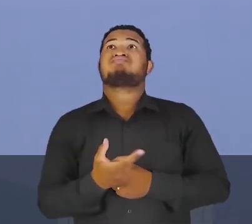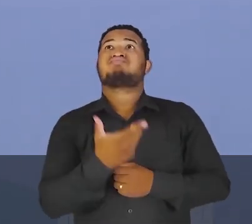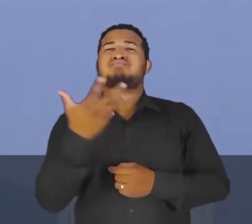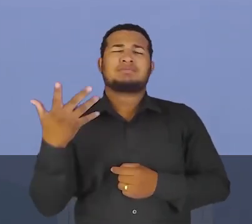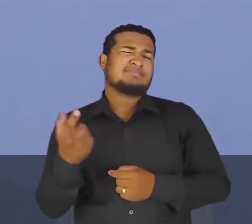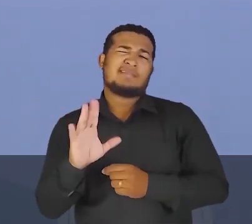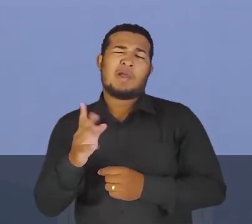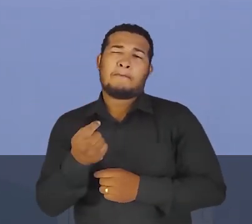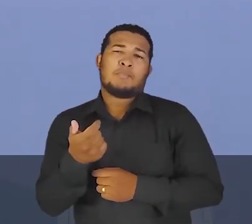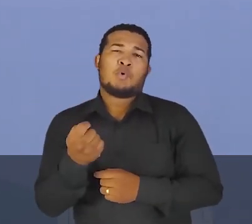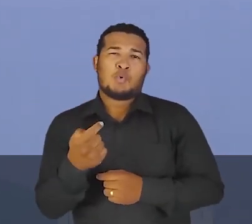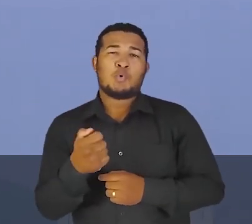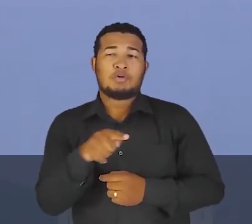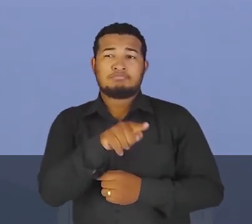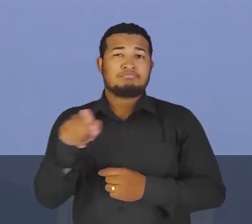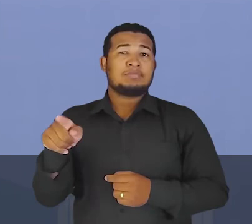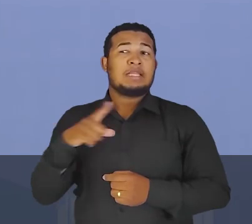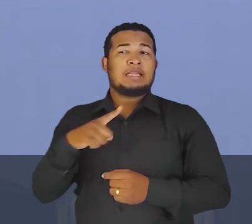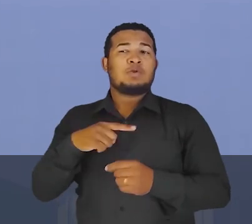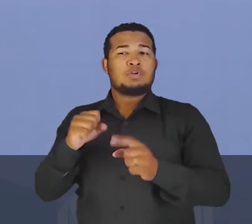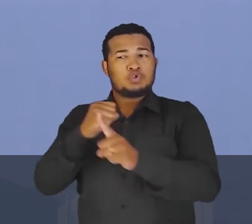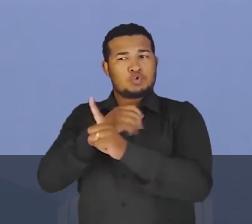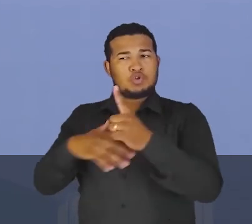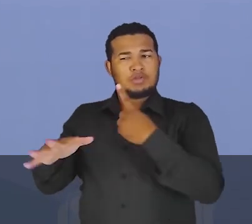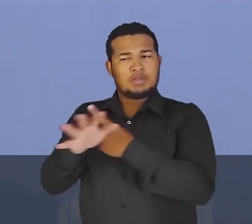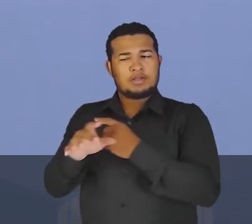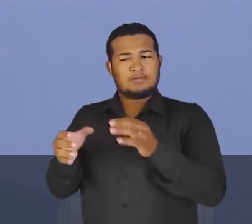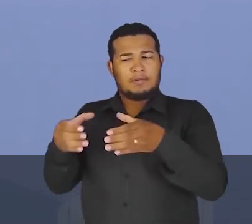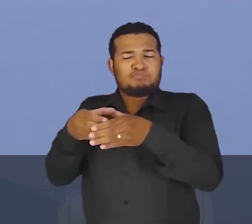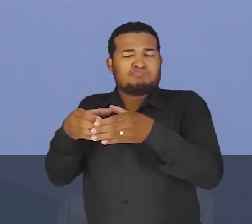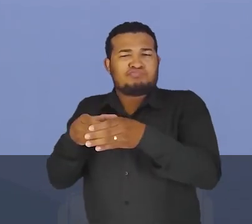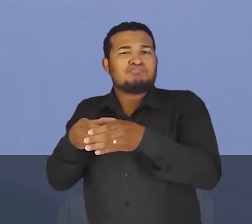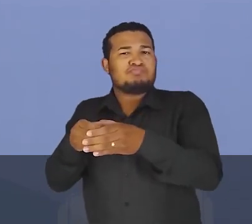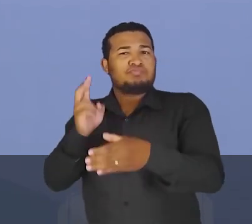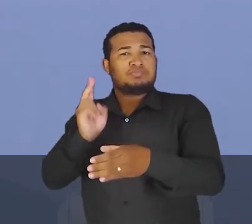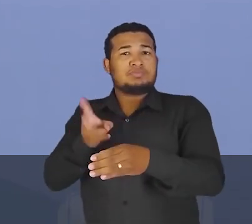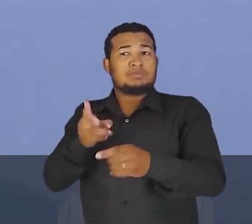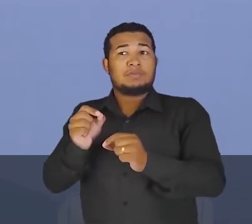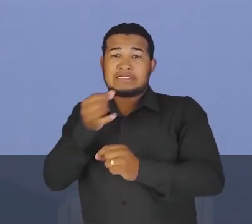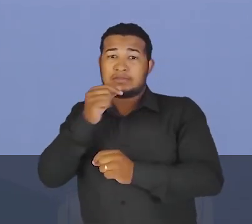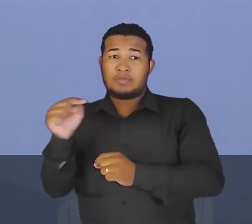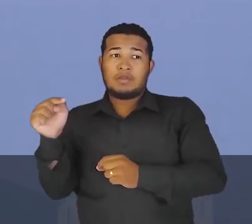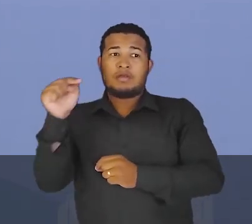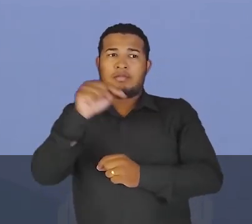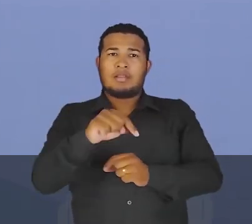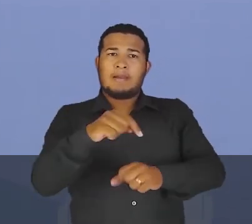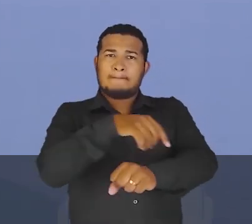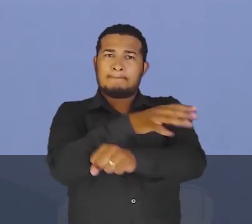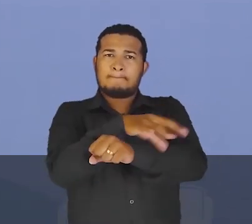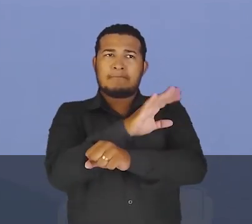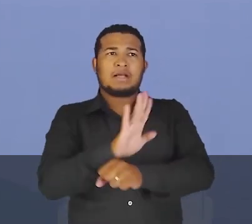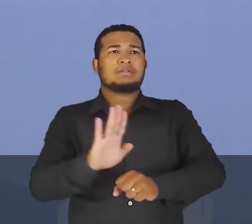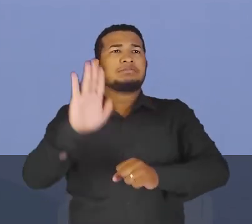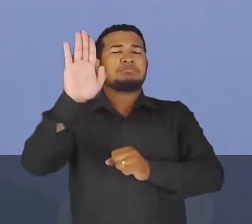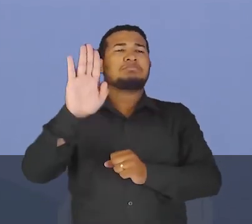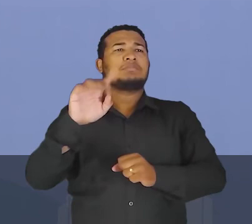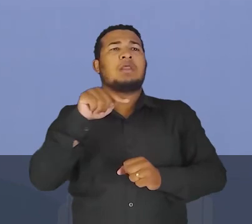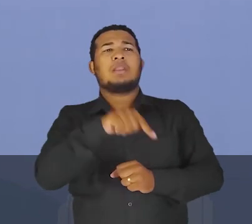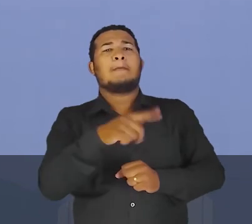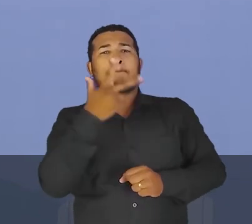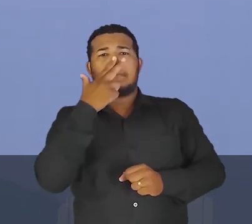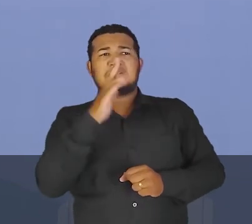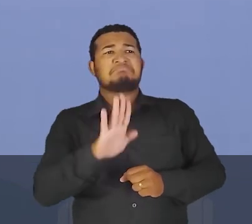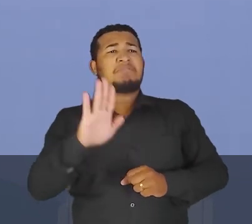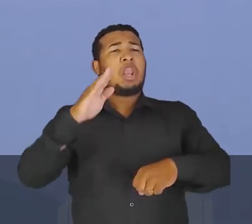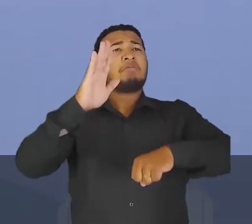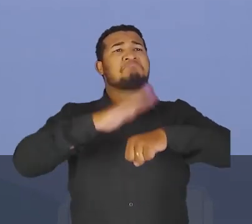de cidadãos, porque era uma sociedade bastante excludente, os cidadãos eles iam até a praça pública e eles iam lá e